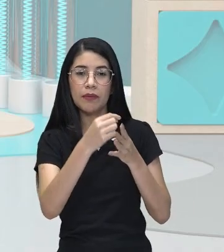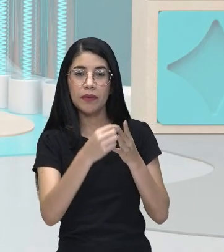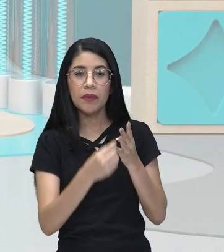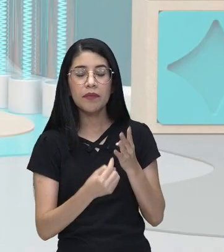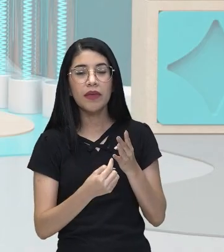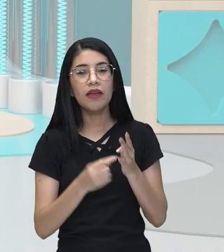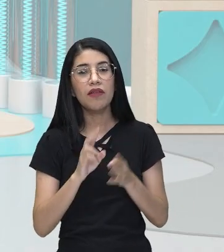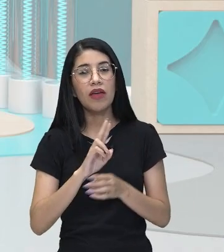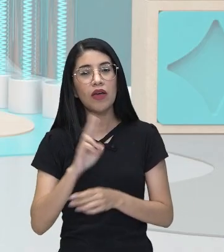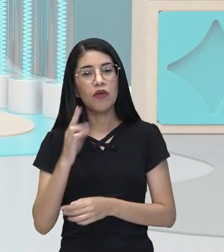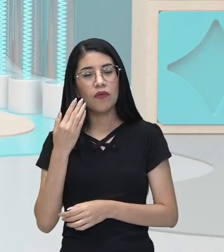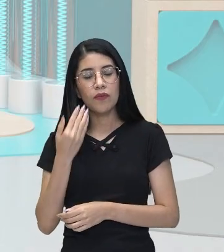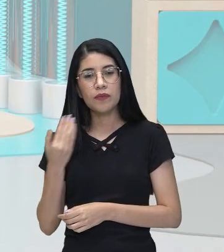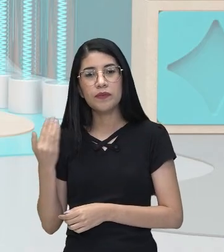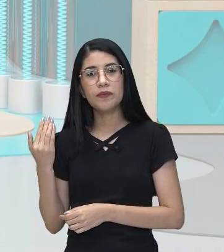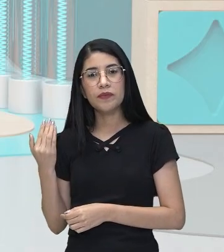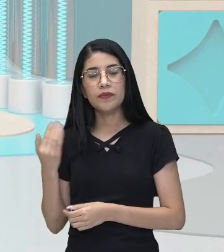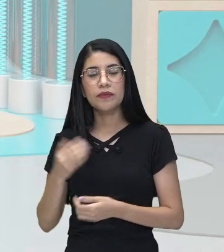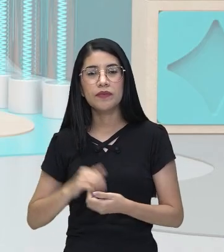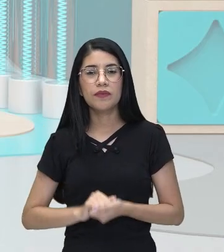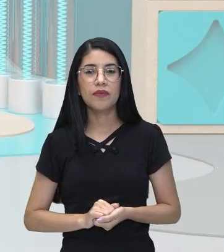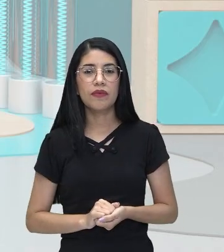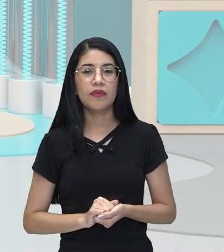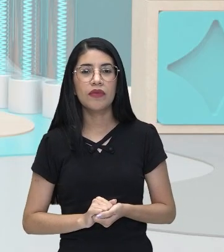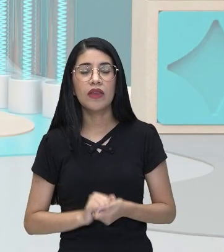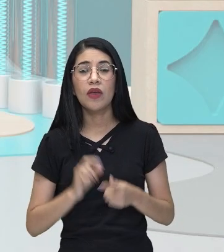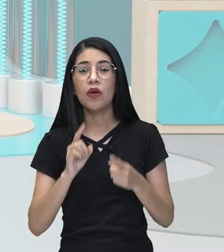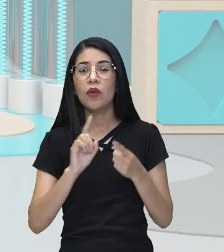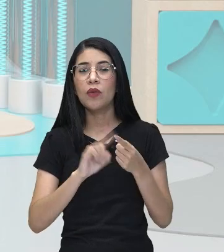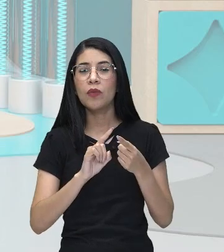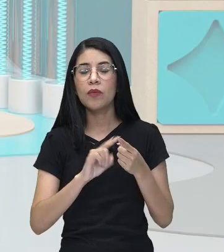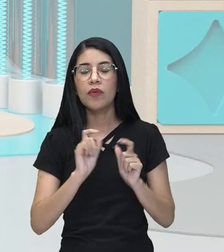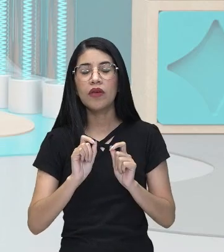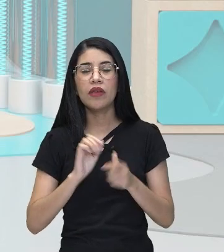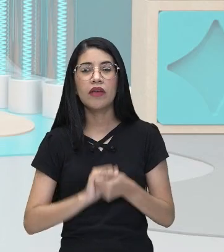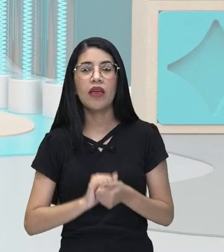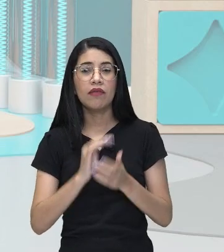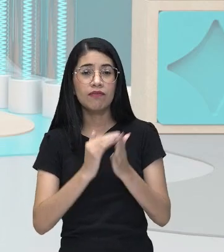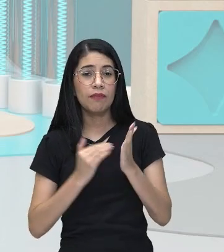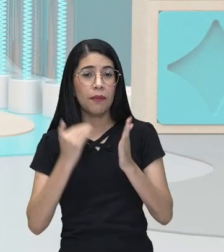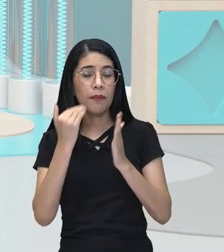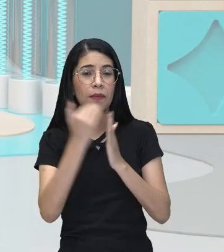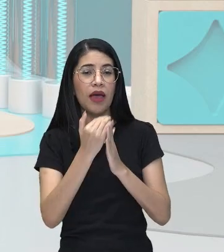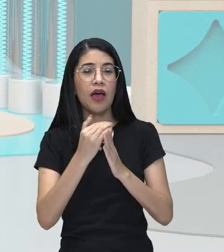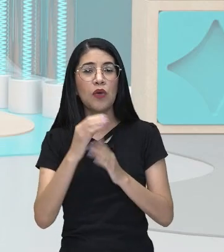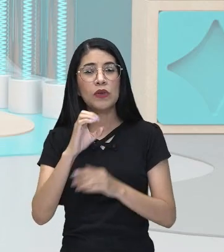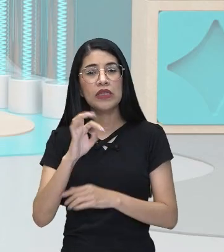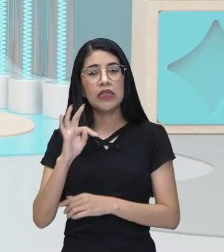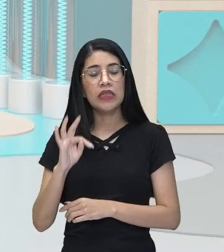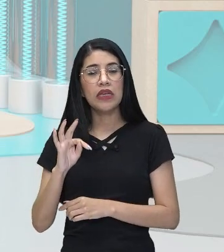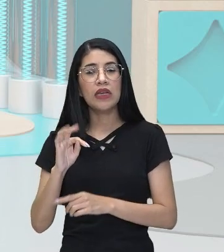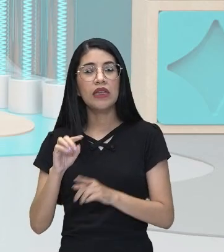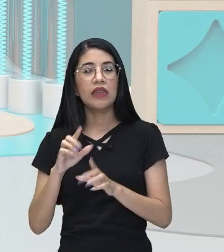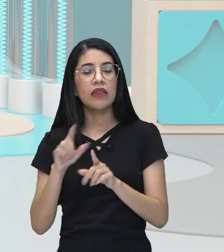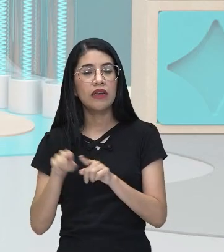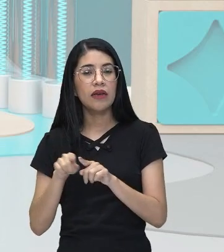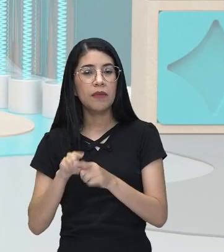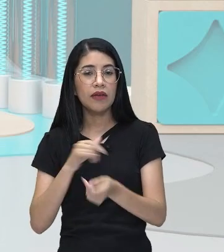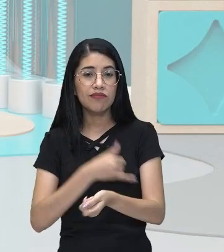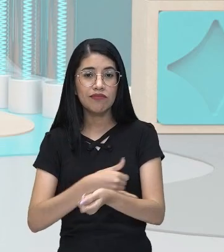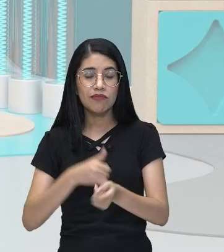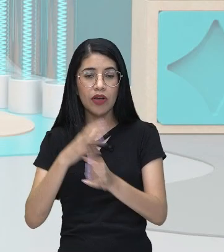hipercolesterolemia, né? Que é o quê? É uma elevação tanto do CT, que é o colesterol total, como o LDL,